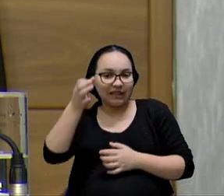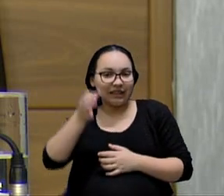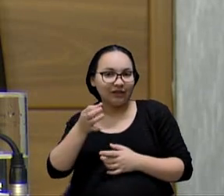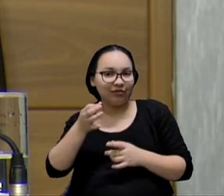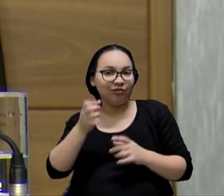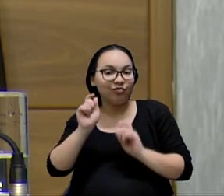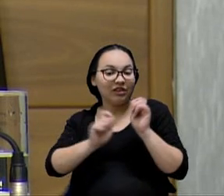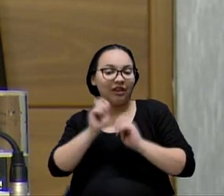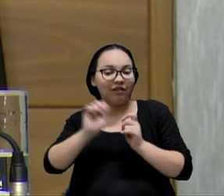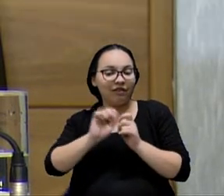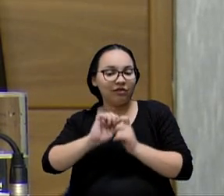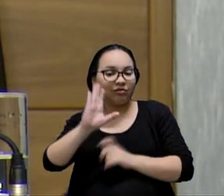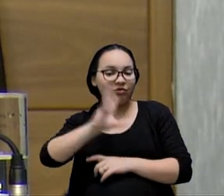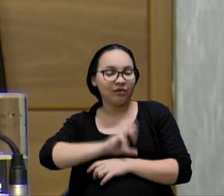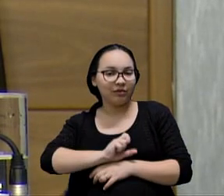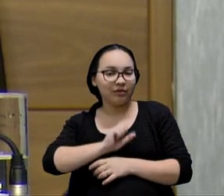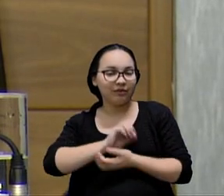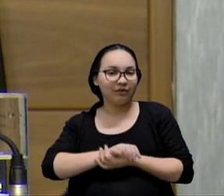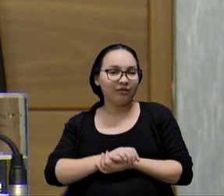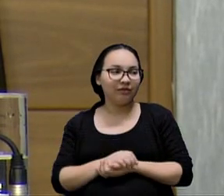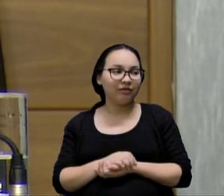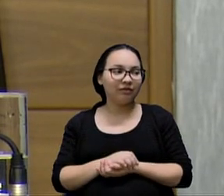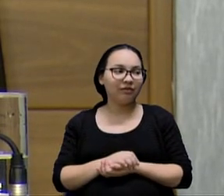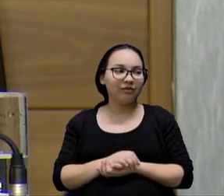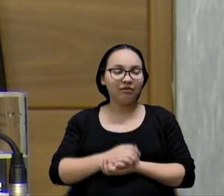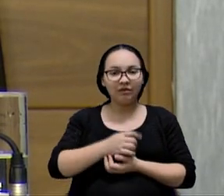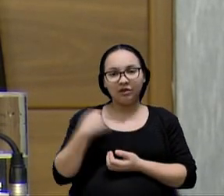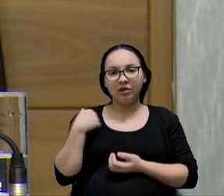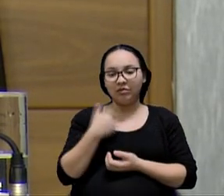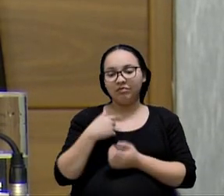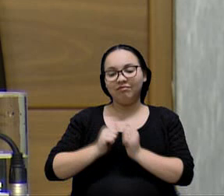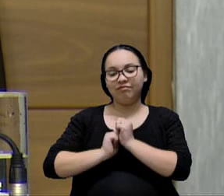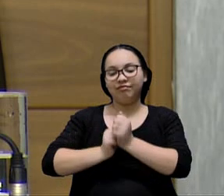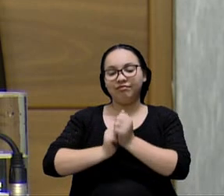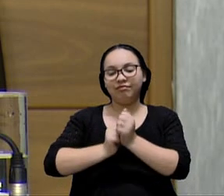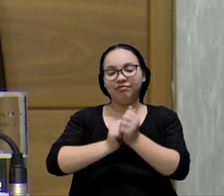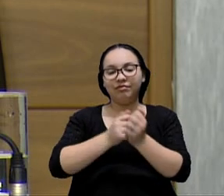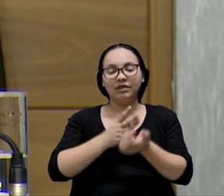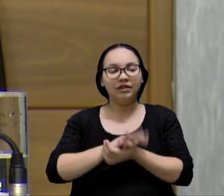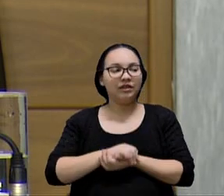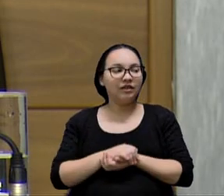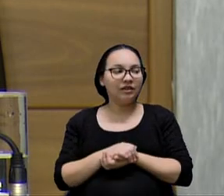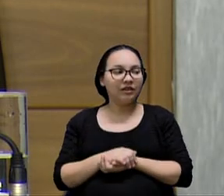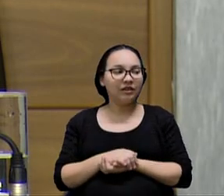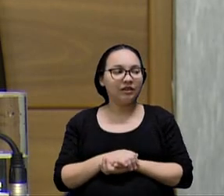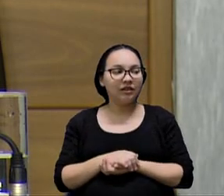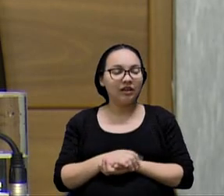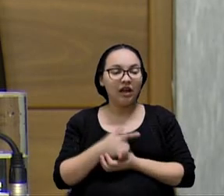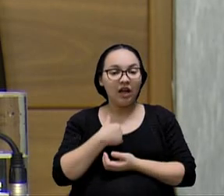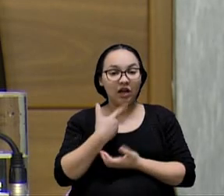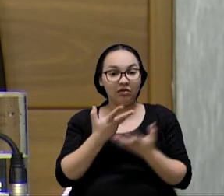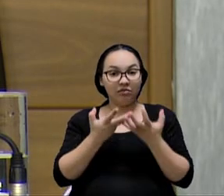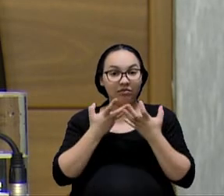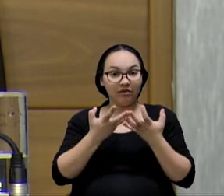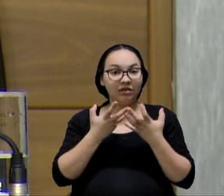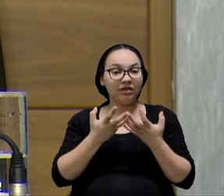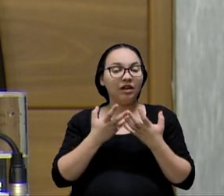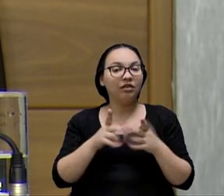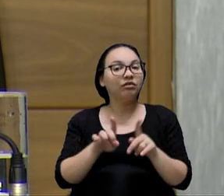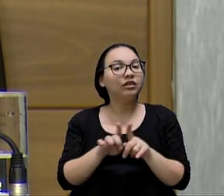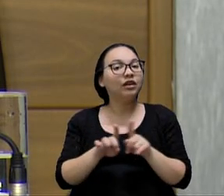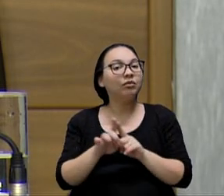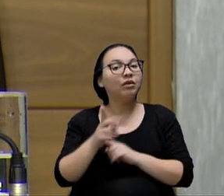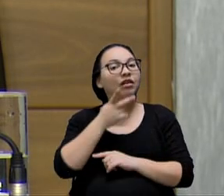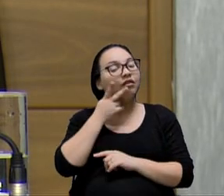amor, porque estamos bem acompanhados. Quero também enaltecer,